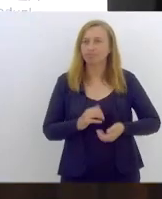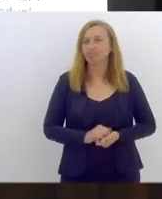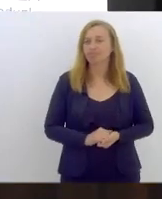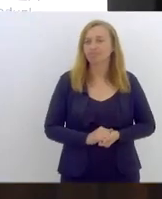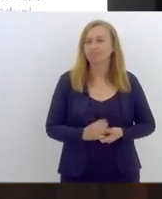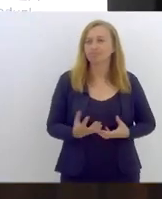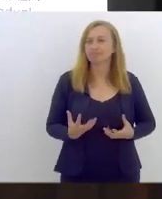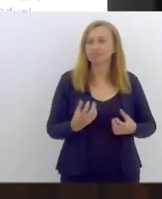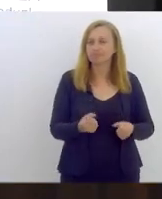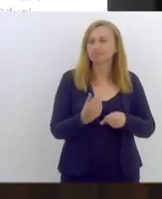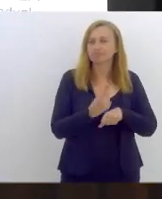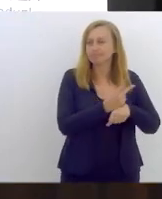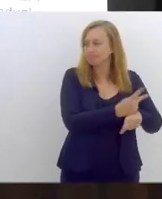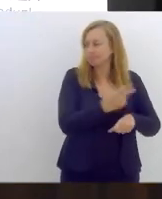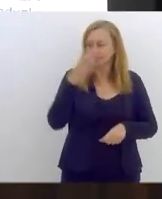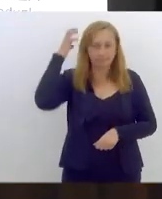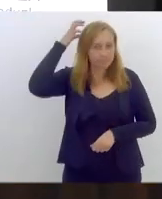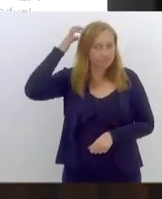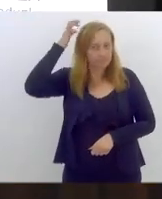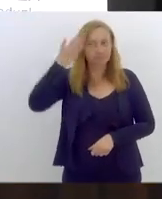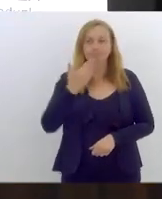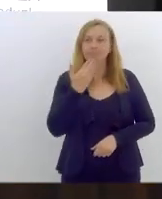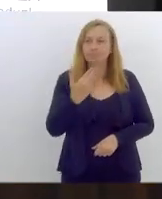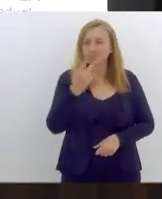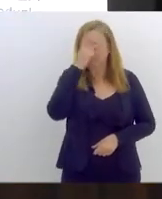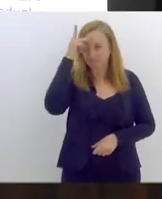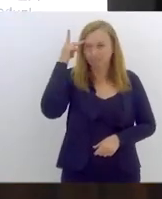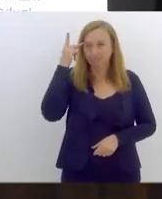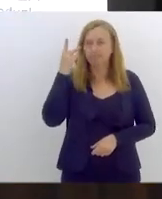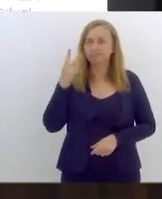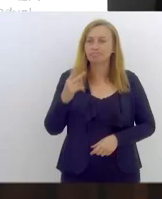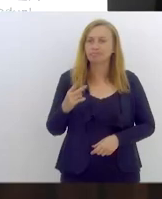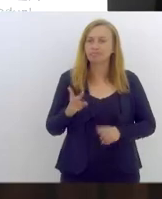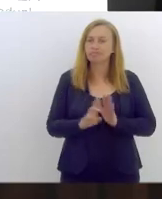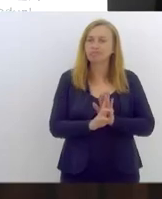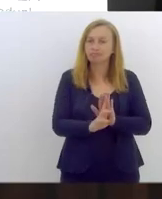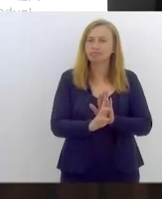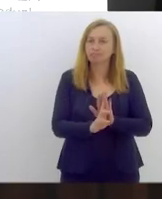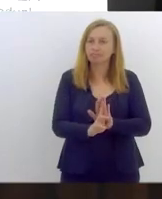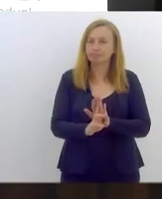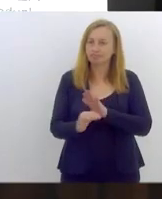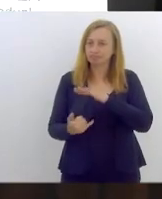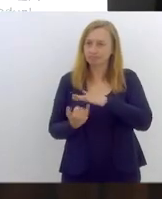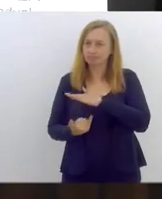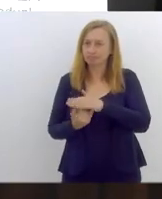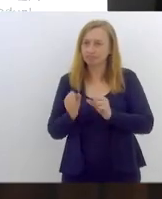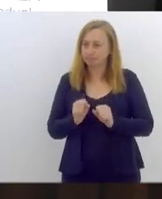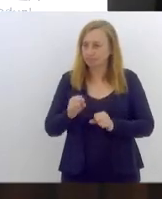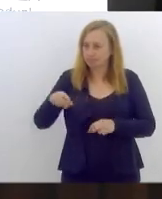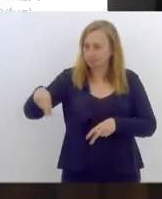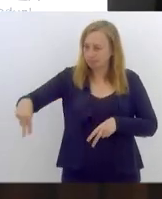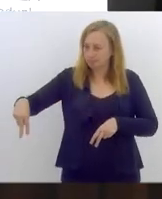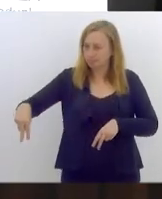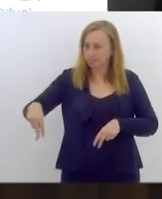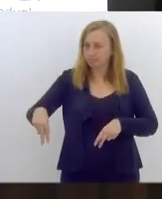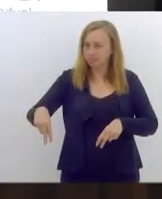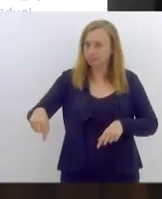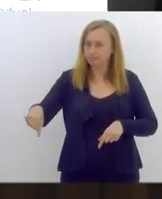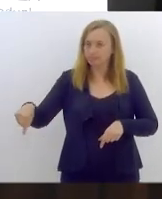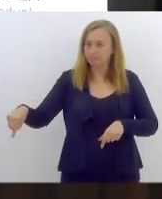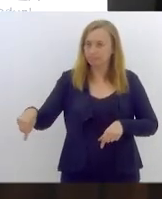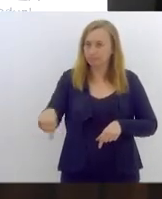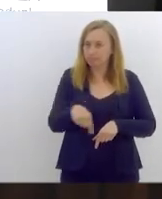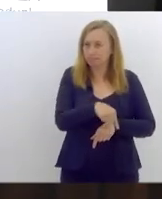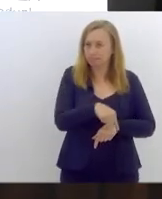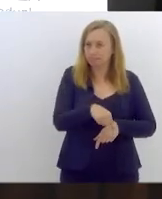vão receber o prêmio Marielle, e eu peço que as pessoas que representam as instituições possam já vir aqui, que a Luyara vai